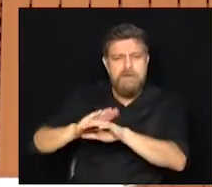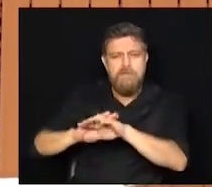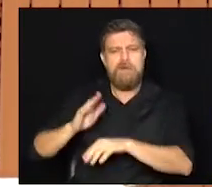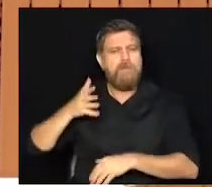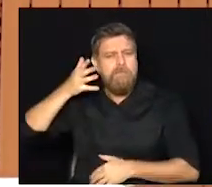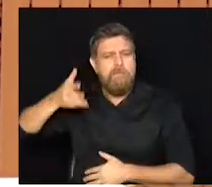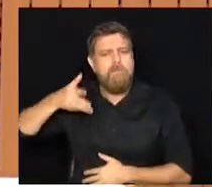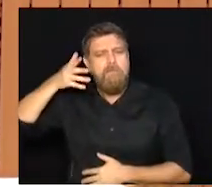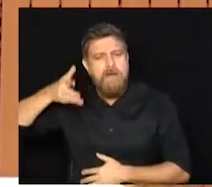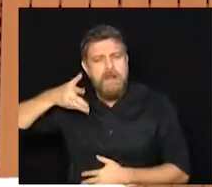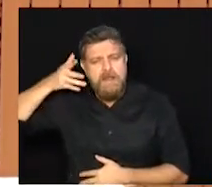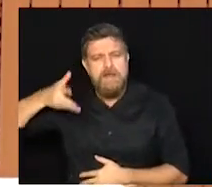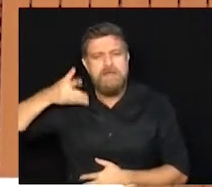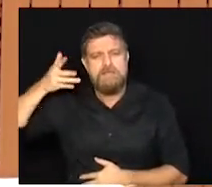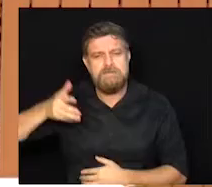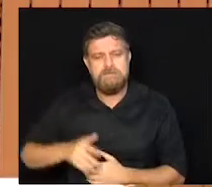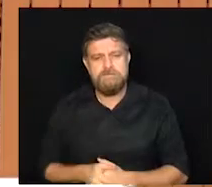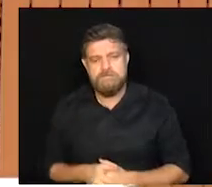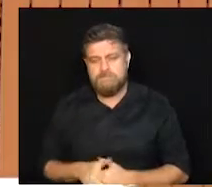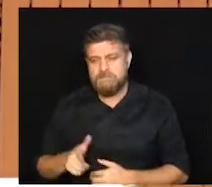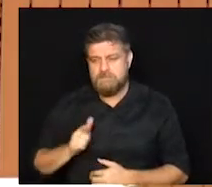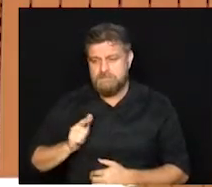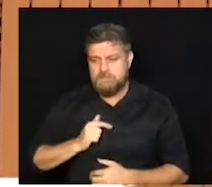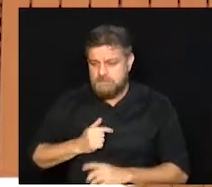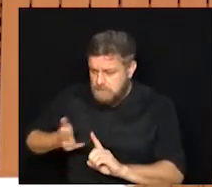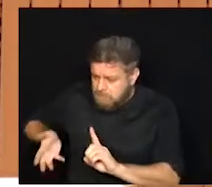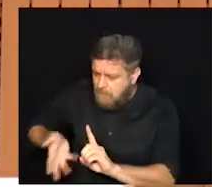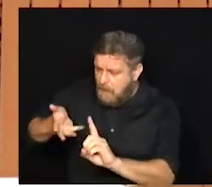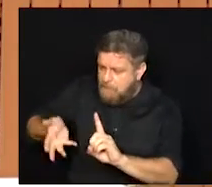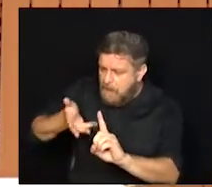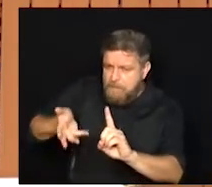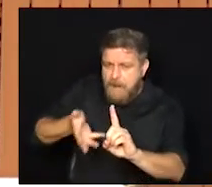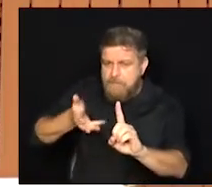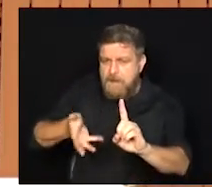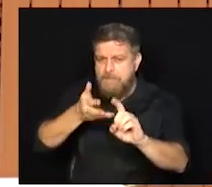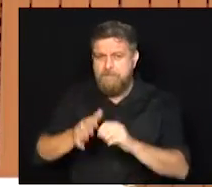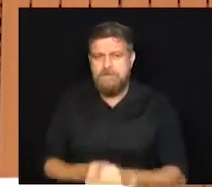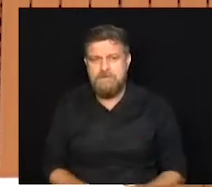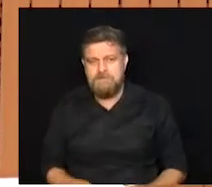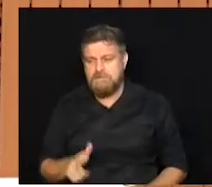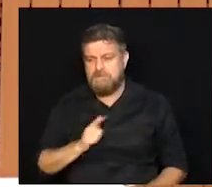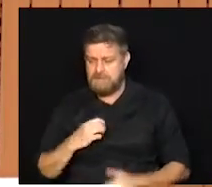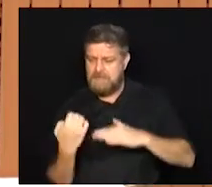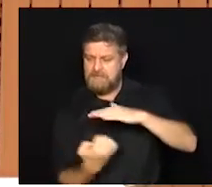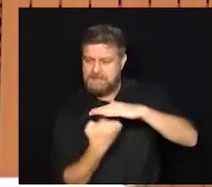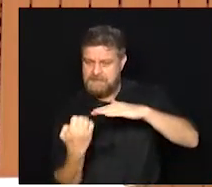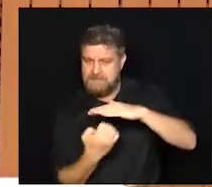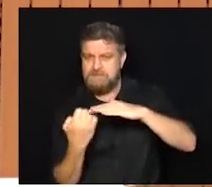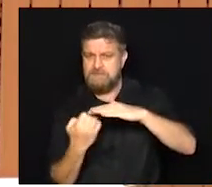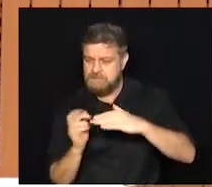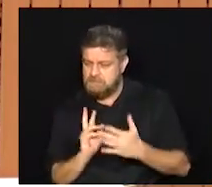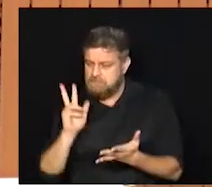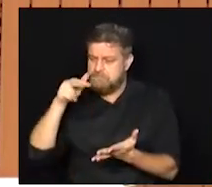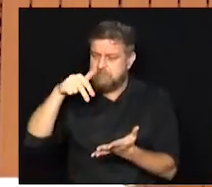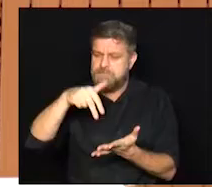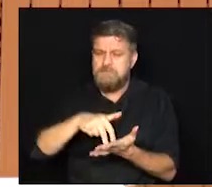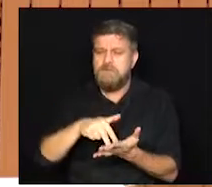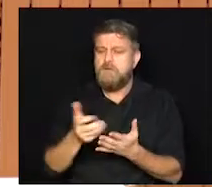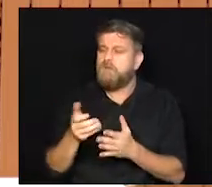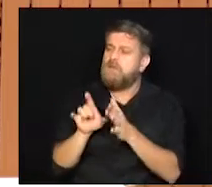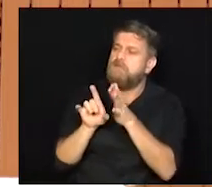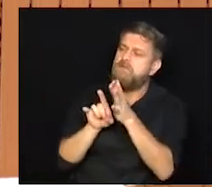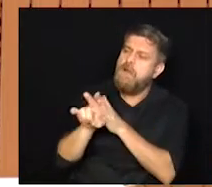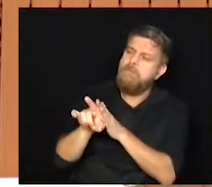palestras, que você dá motivacional nos SH, nas empresas. E eu gostaria de fazer uma pergunta para